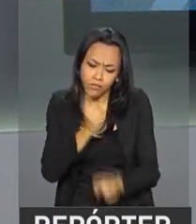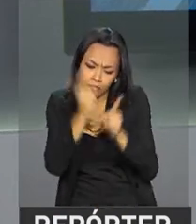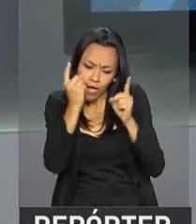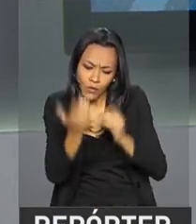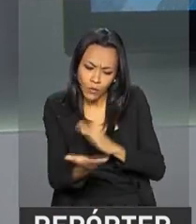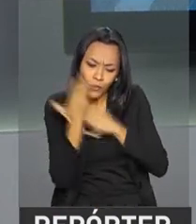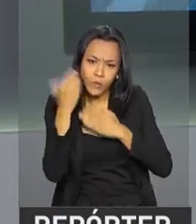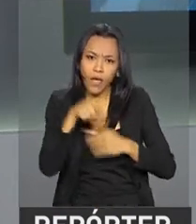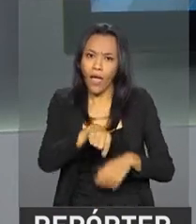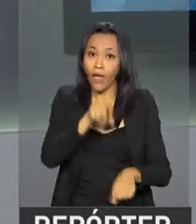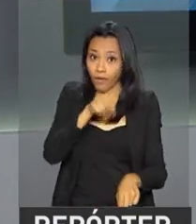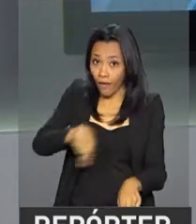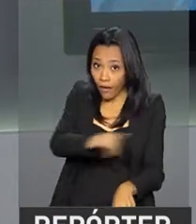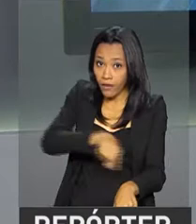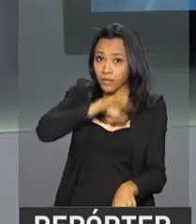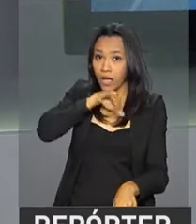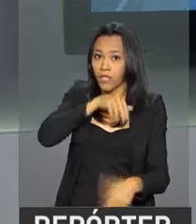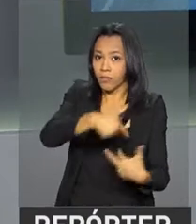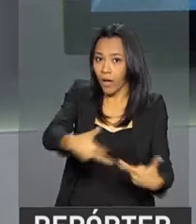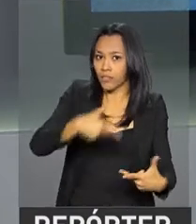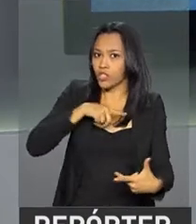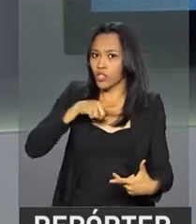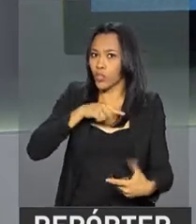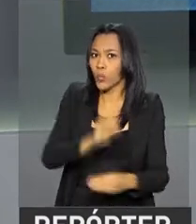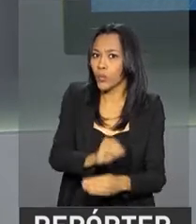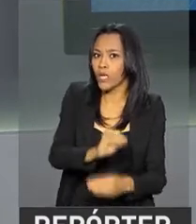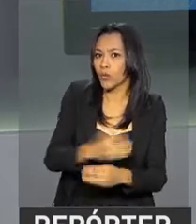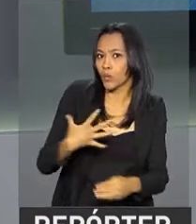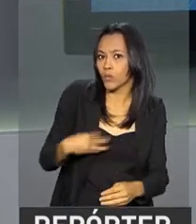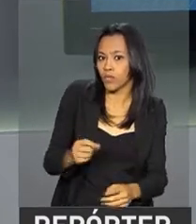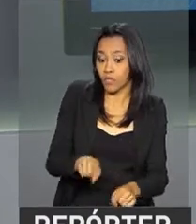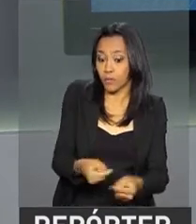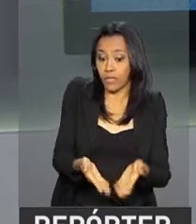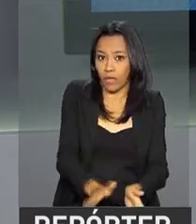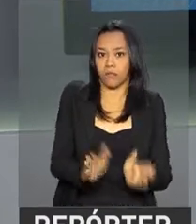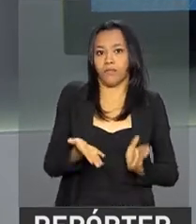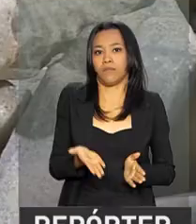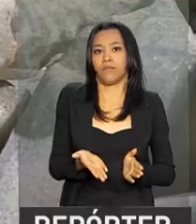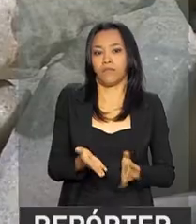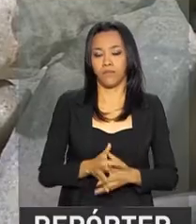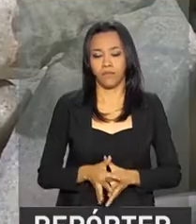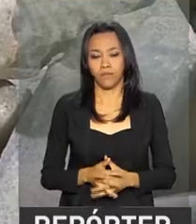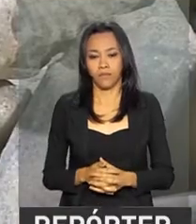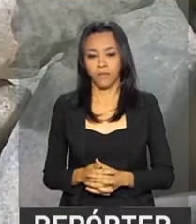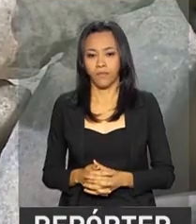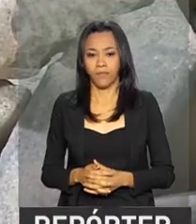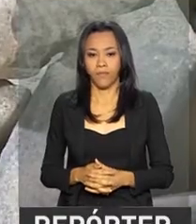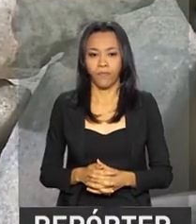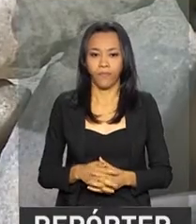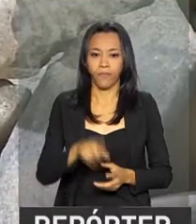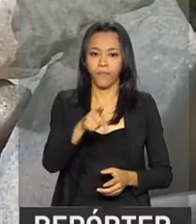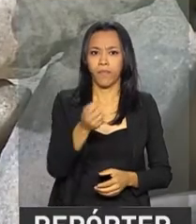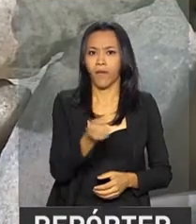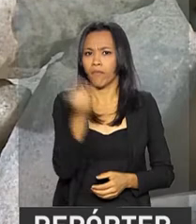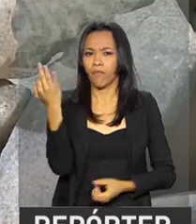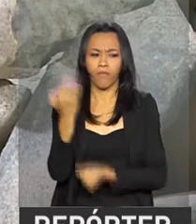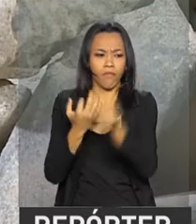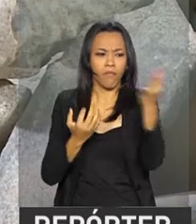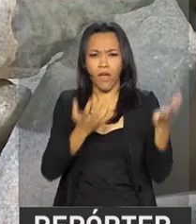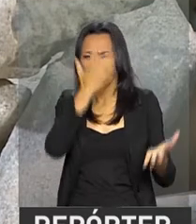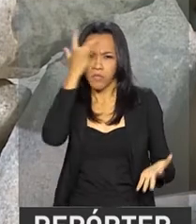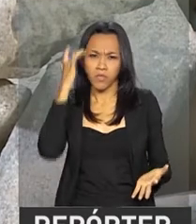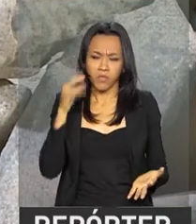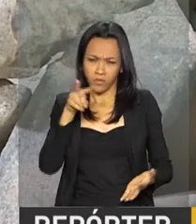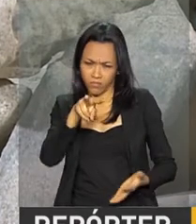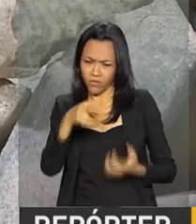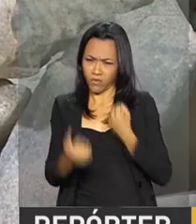estádio que esses animais tinham o cuidado com os filhos após o nascimento para muita gente esses